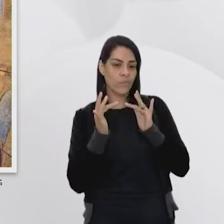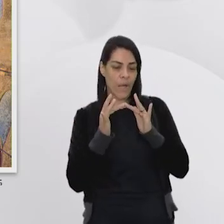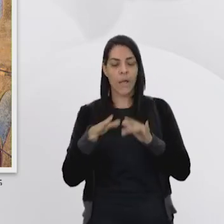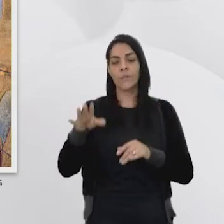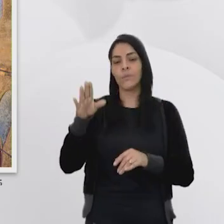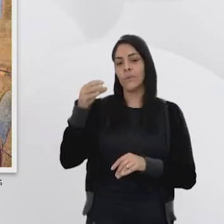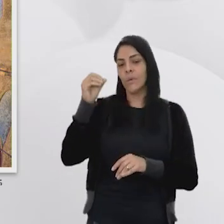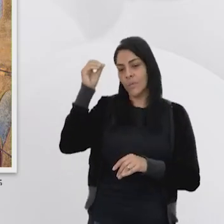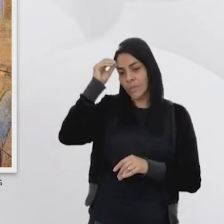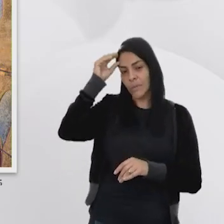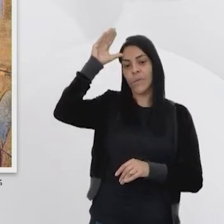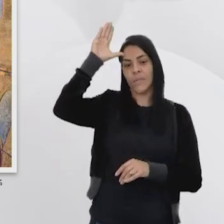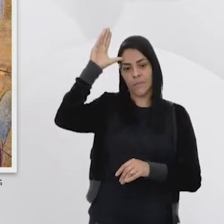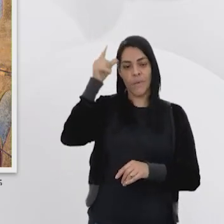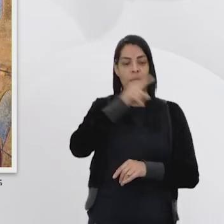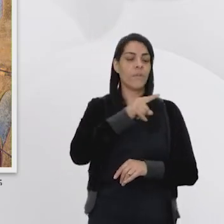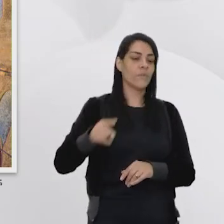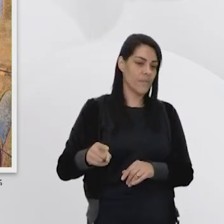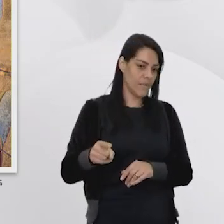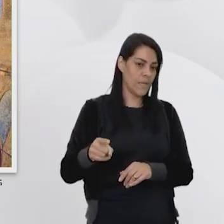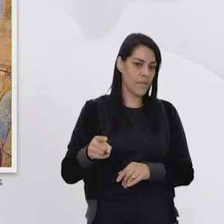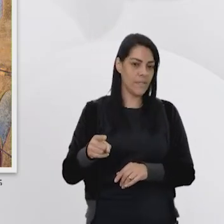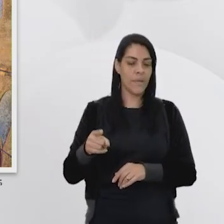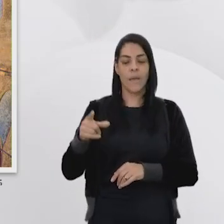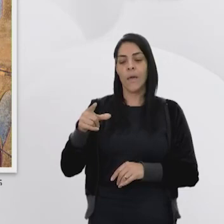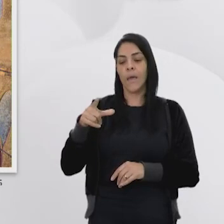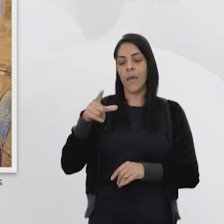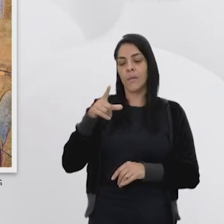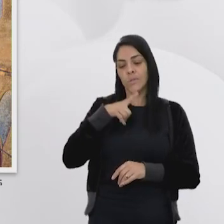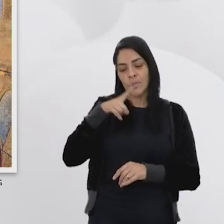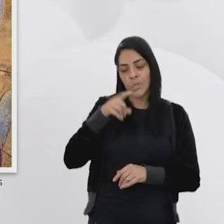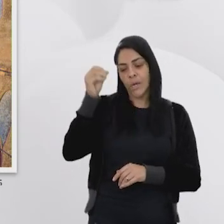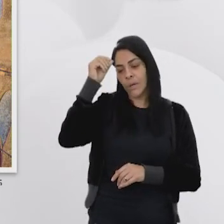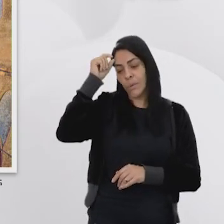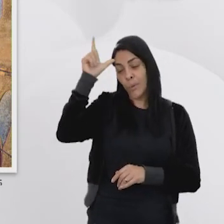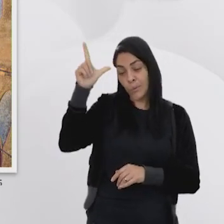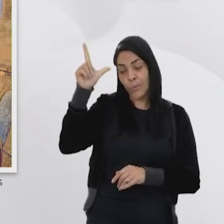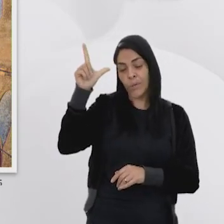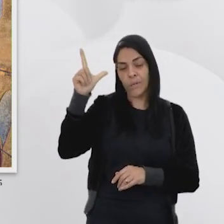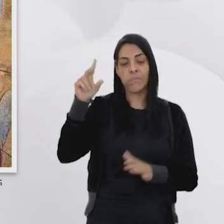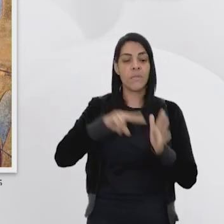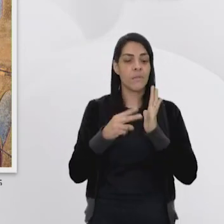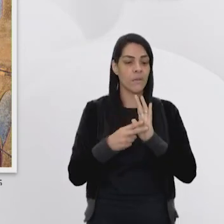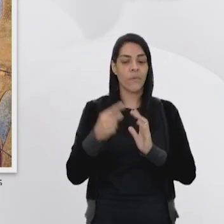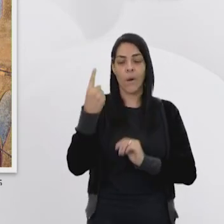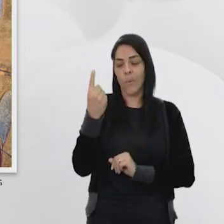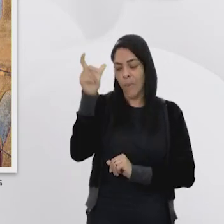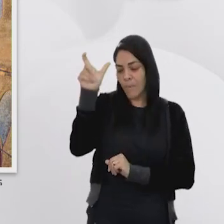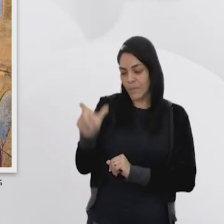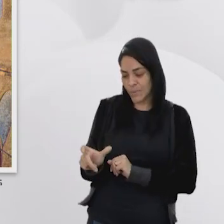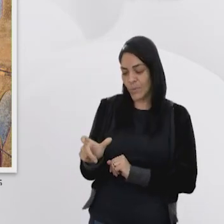conhecimento, você seria considerado uma pessoa com cultura, ou seja, uma pessoa